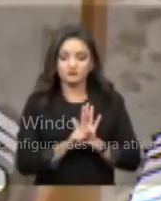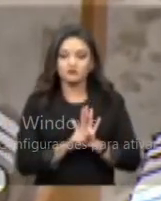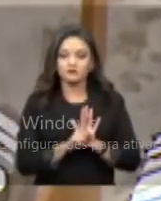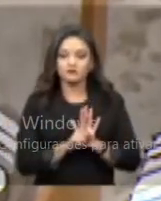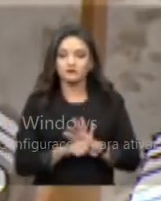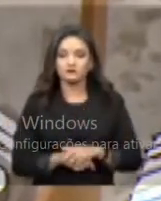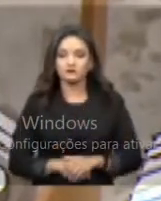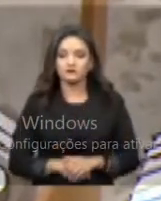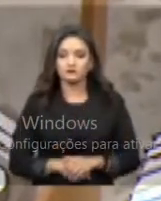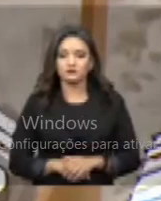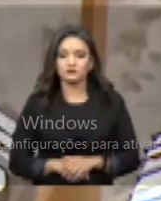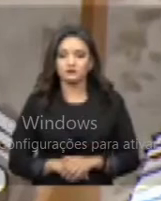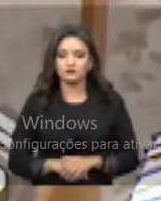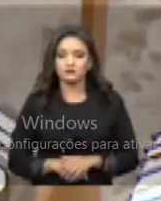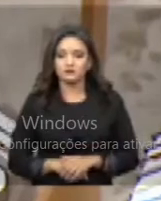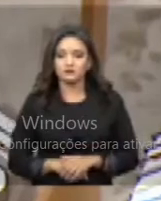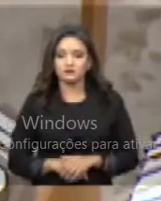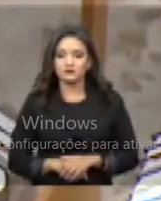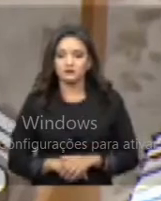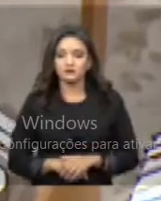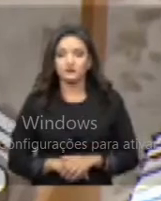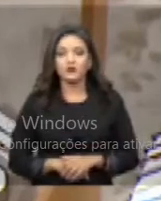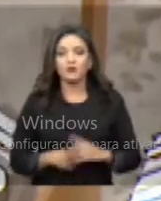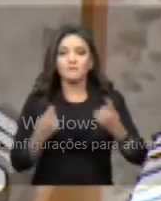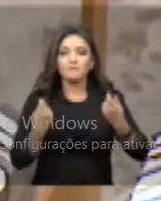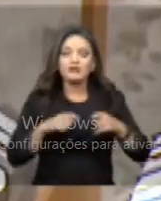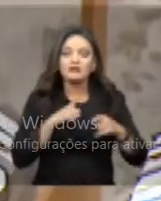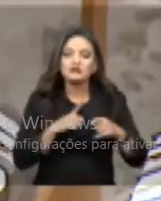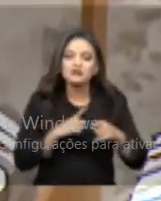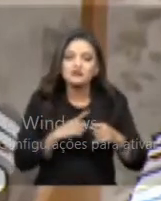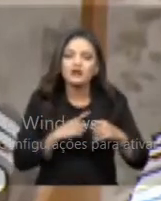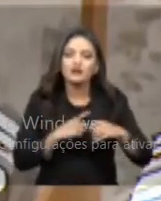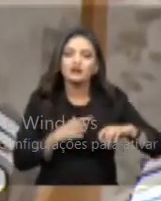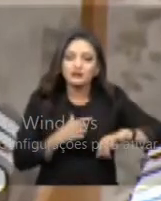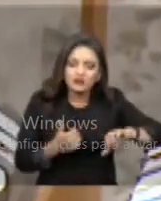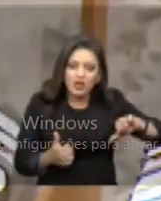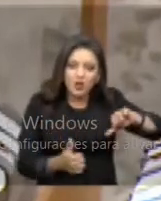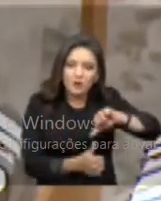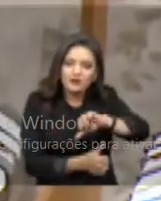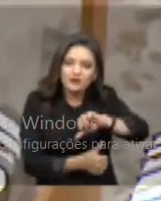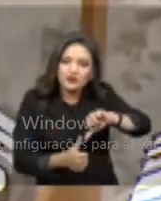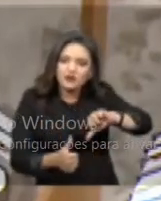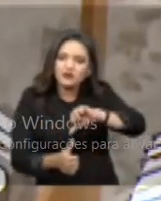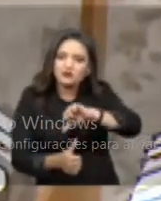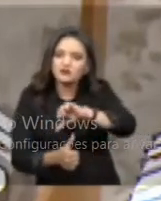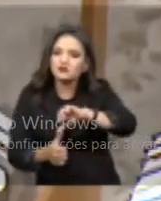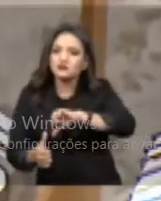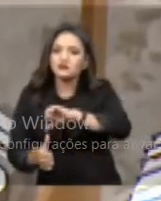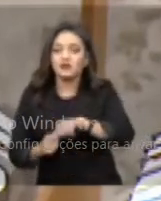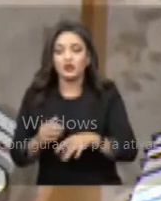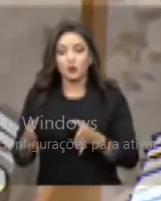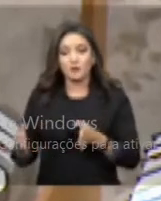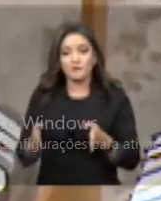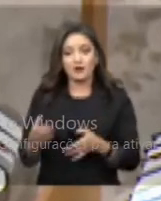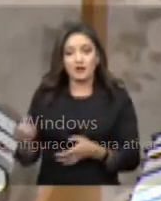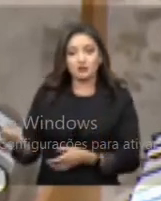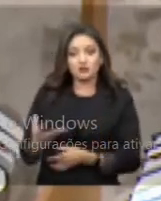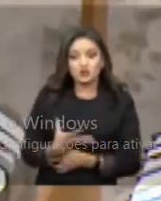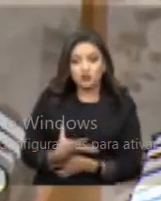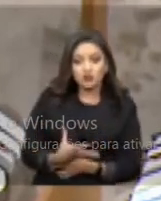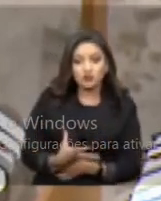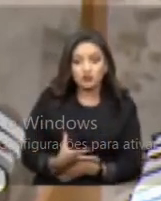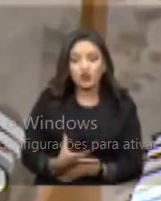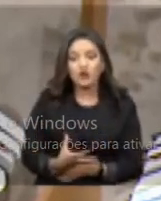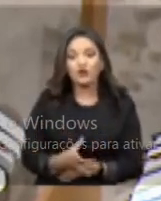portanto, há de ser aplicado no modelo de transição, de modo que os novos prazos incidam em relação a condutas